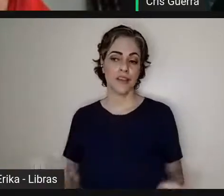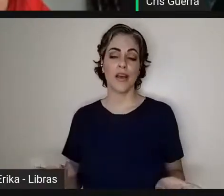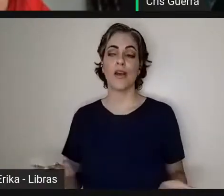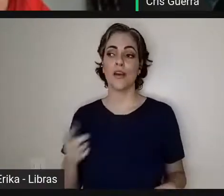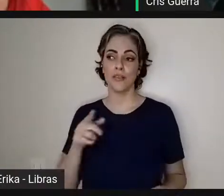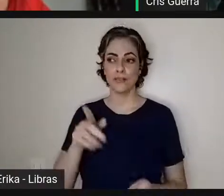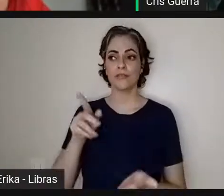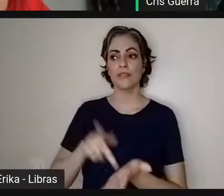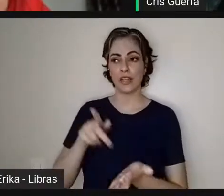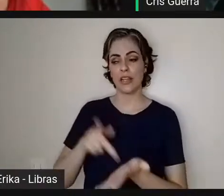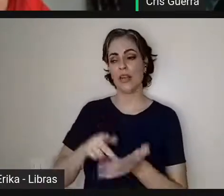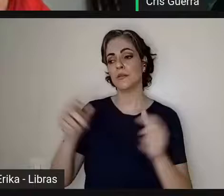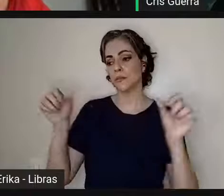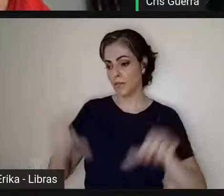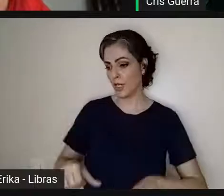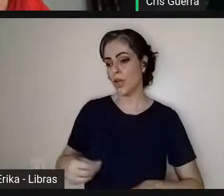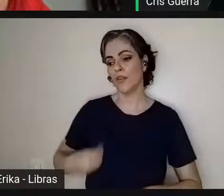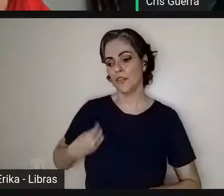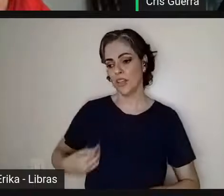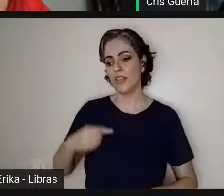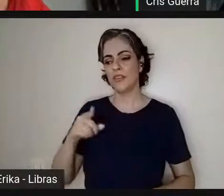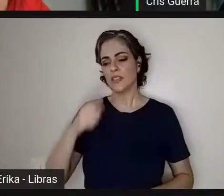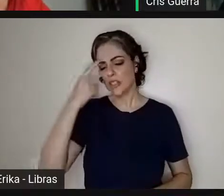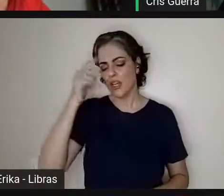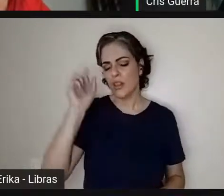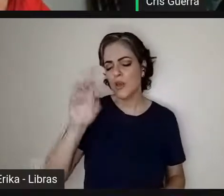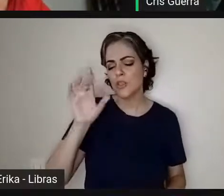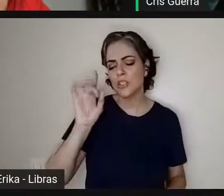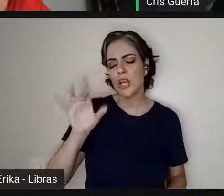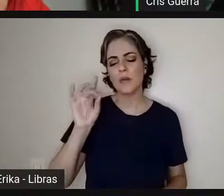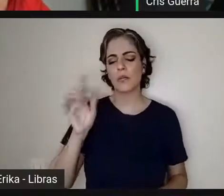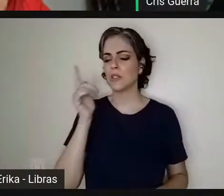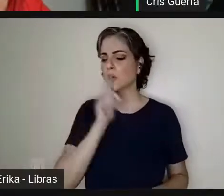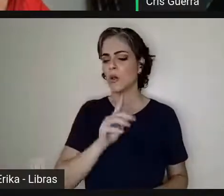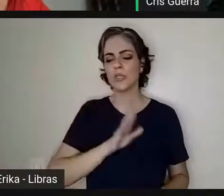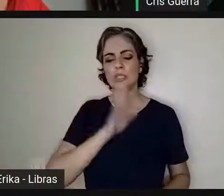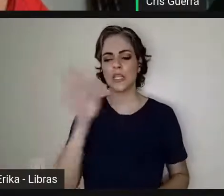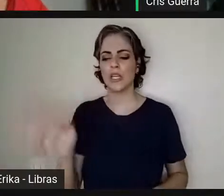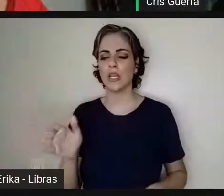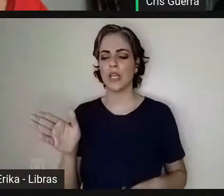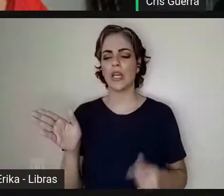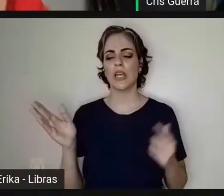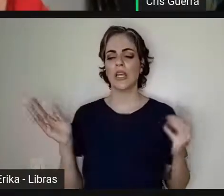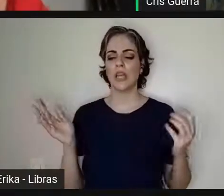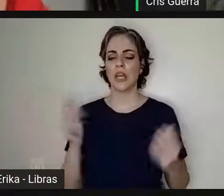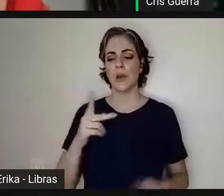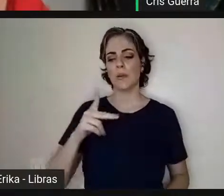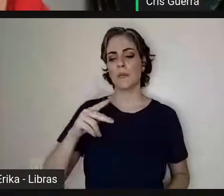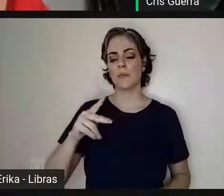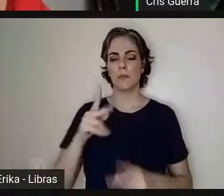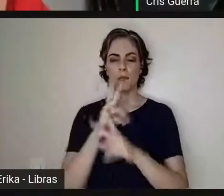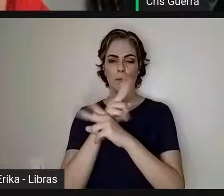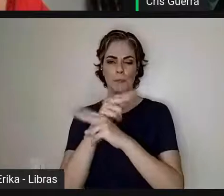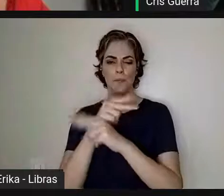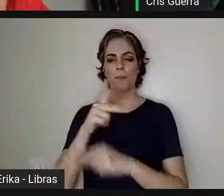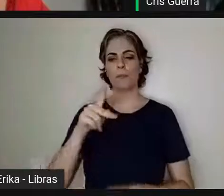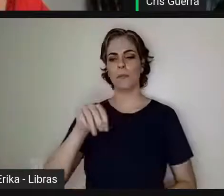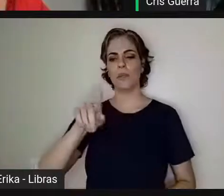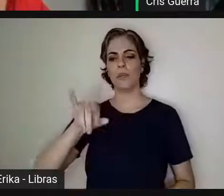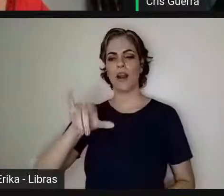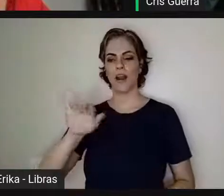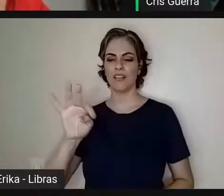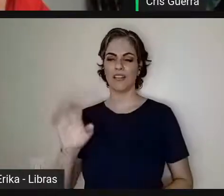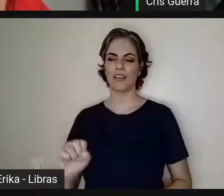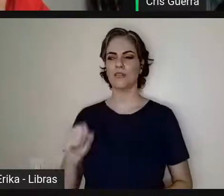muito pior. E aí você está com dor de cabeça, não conseguiu ir para o Pilates, que você vai só 2 vezes por semana e já é uma grande vitória, e aquela pessoa ali